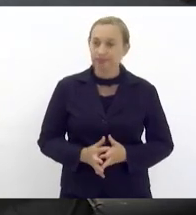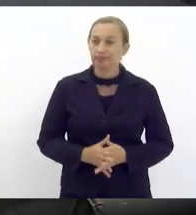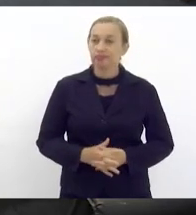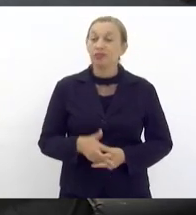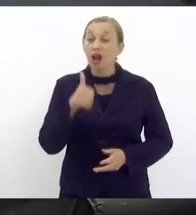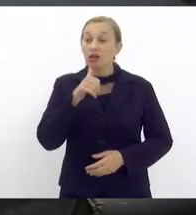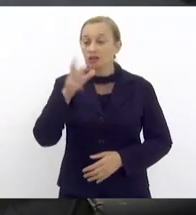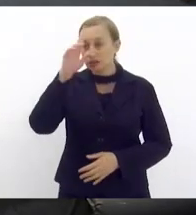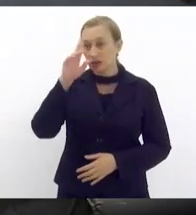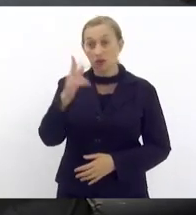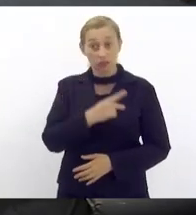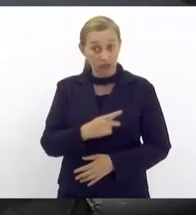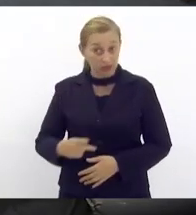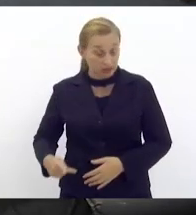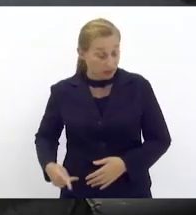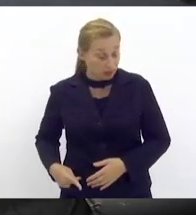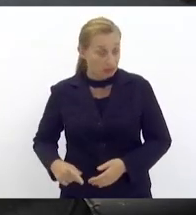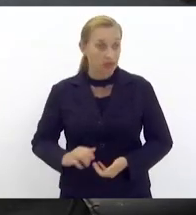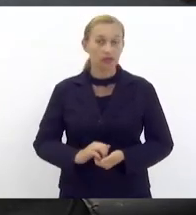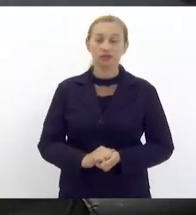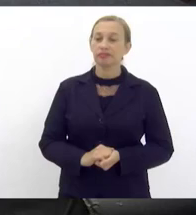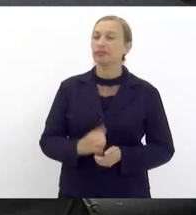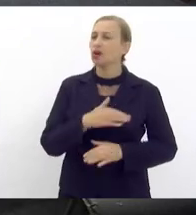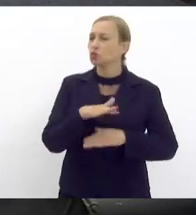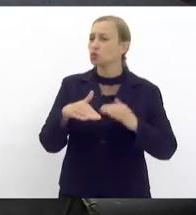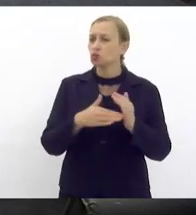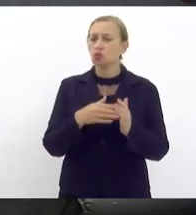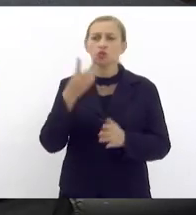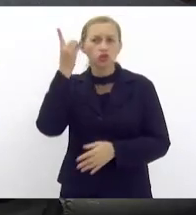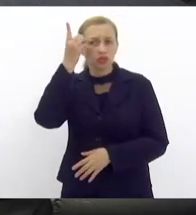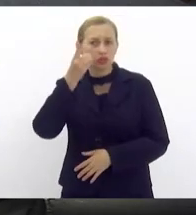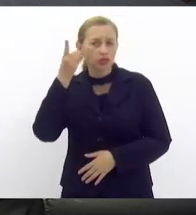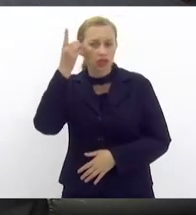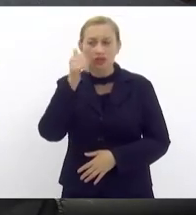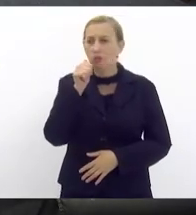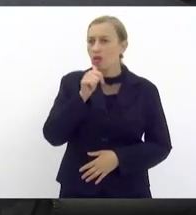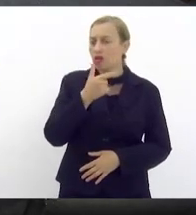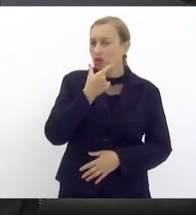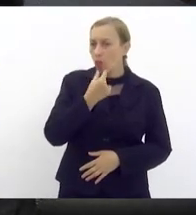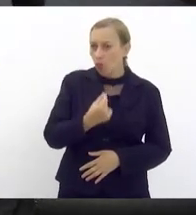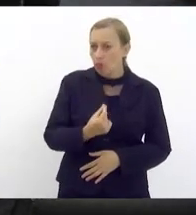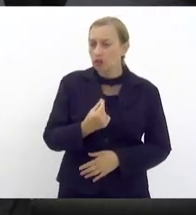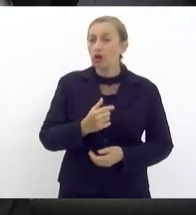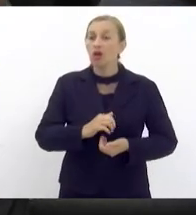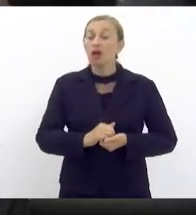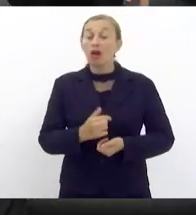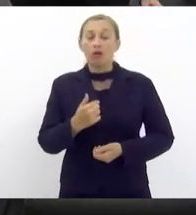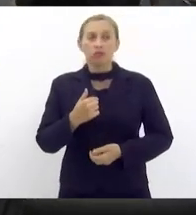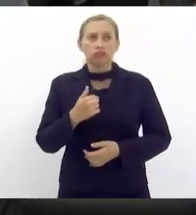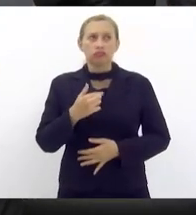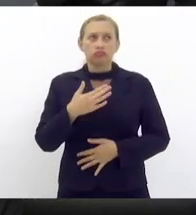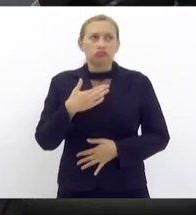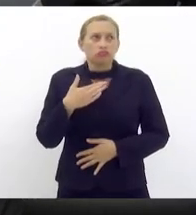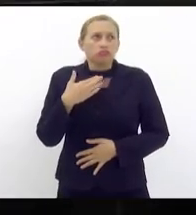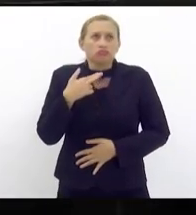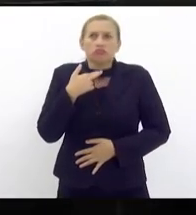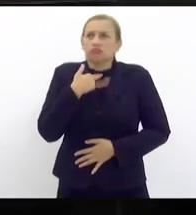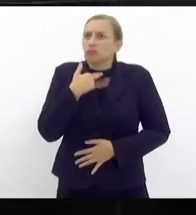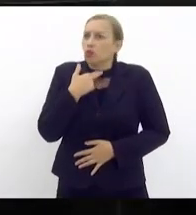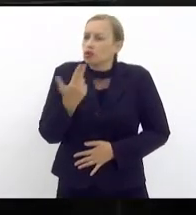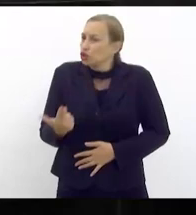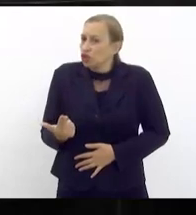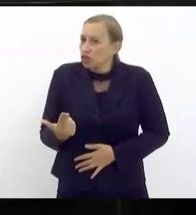senhora presidenta senhoras deputadas senhores deputados eu não poderia deixar de